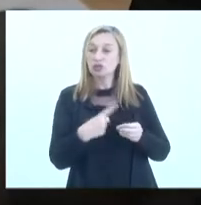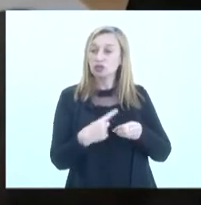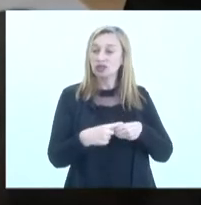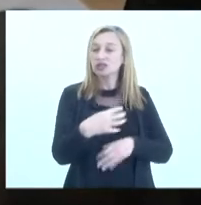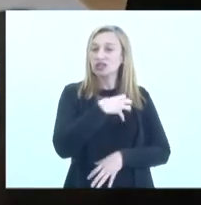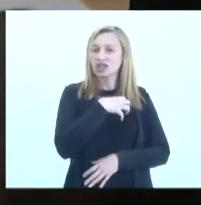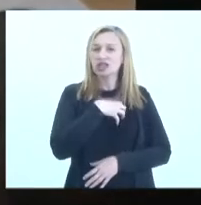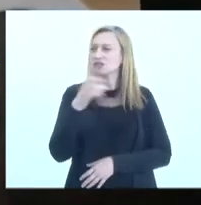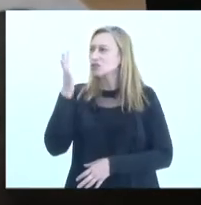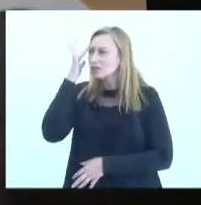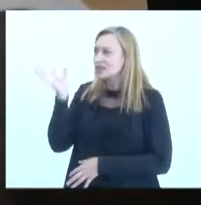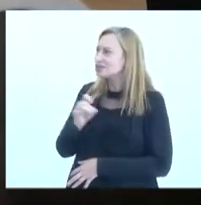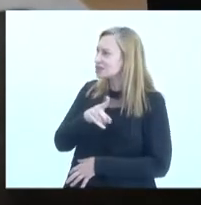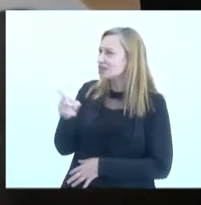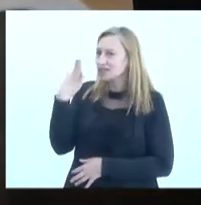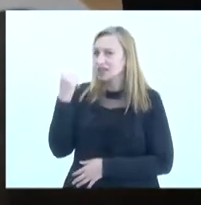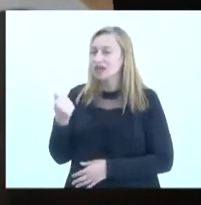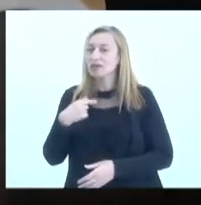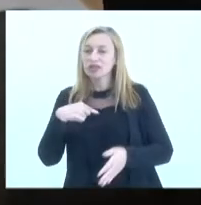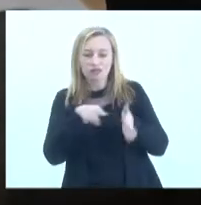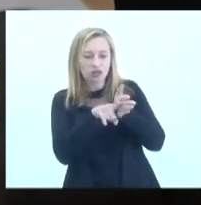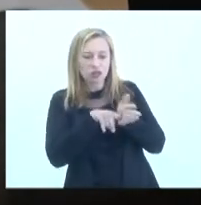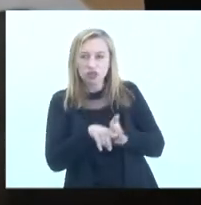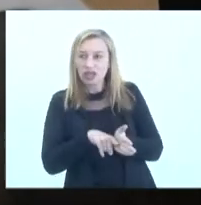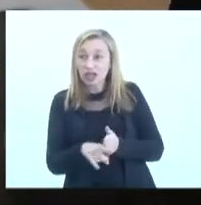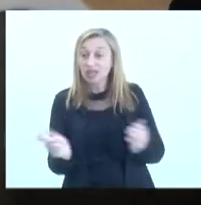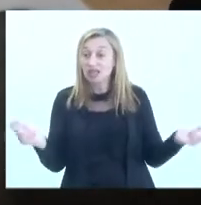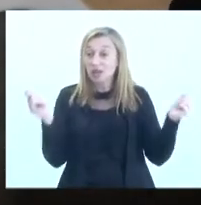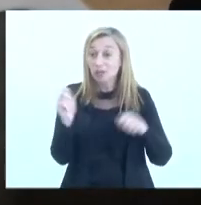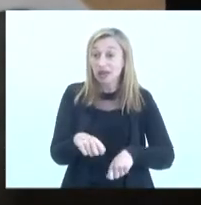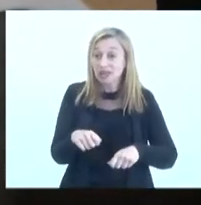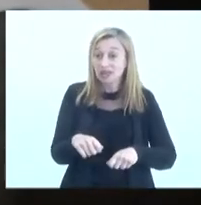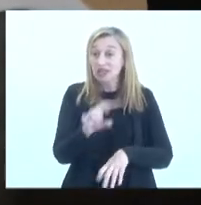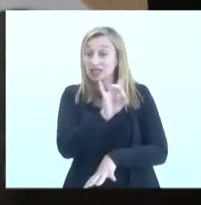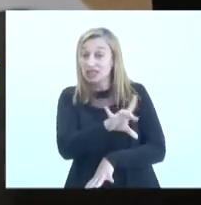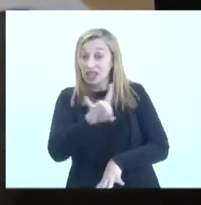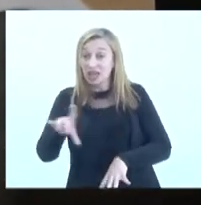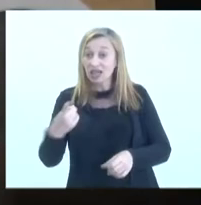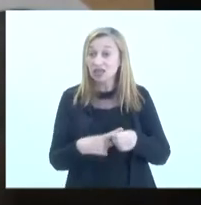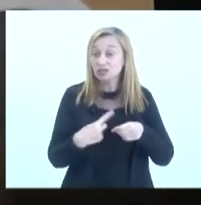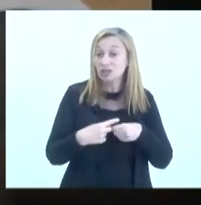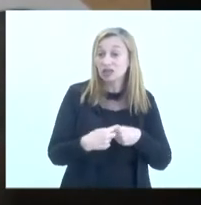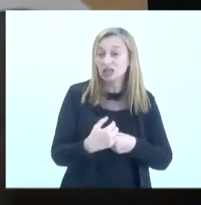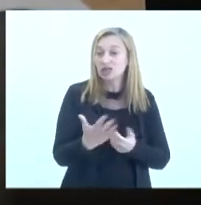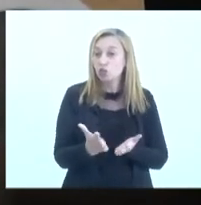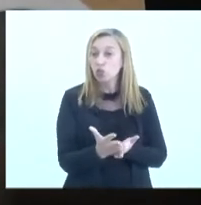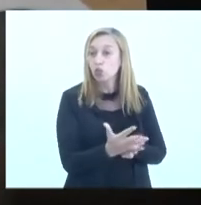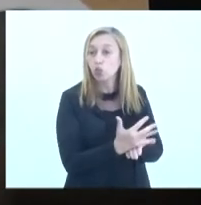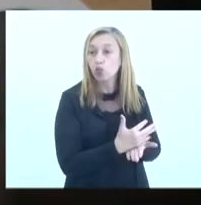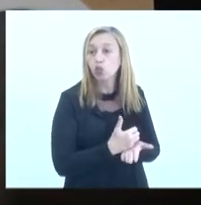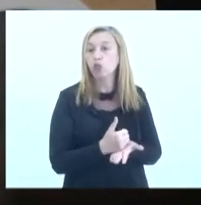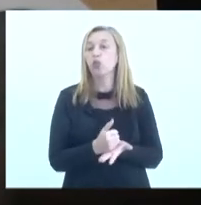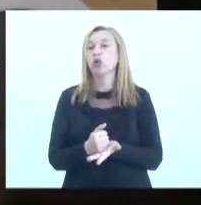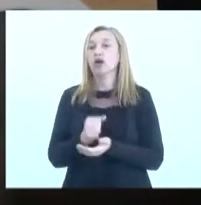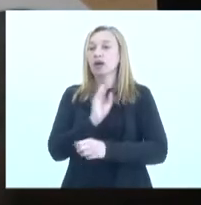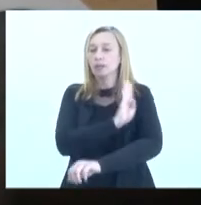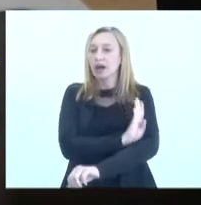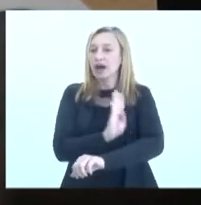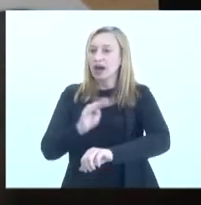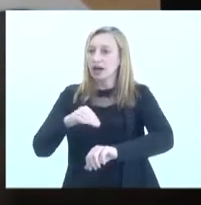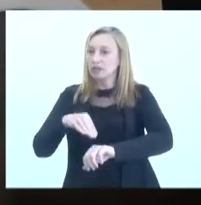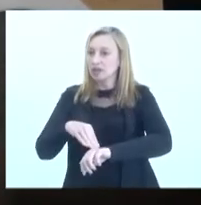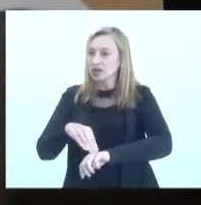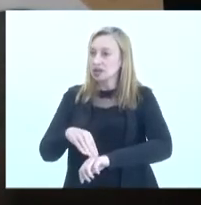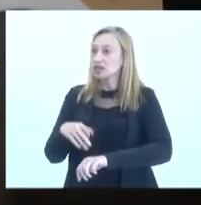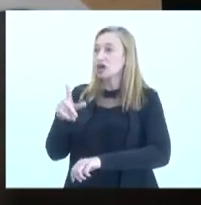se vocês sabem, mas a gente fez uma análise da capacidade potencial de cada município de arrecadação. Barra Mansa, Rodrigo,